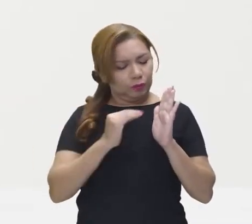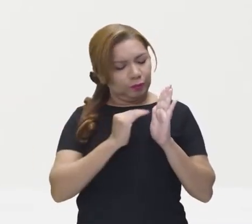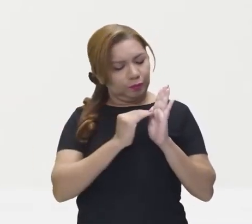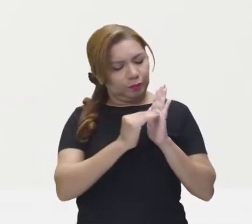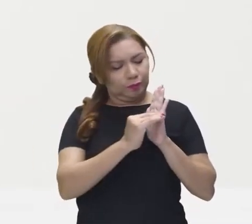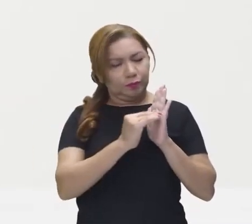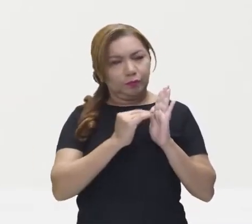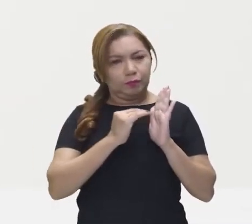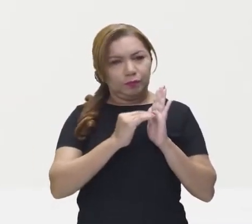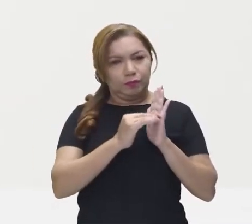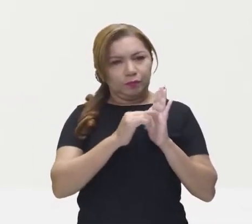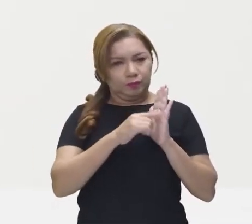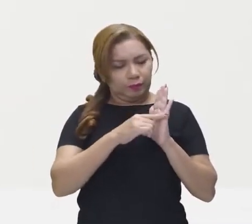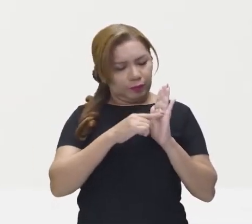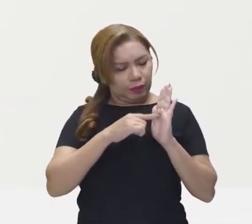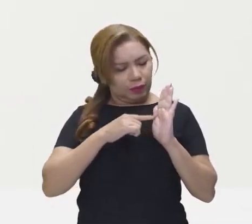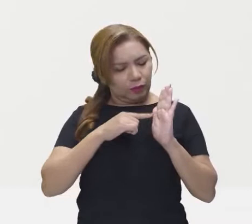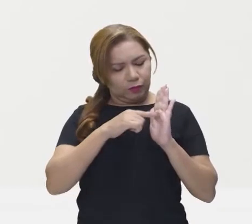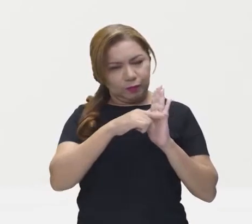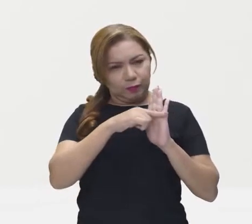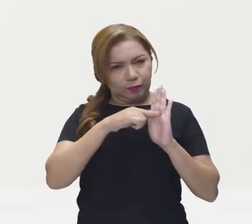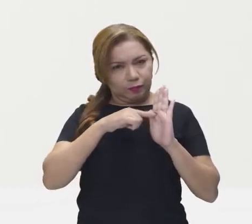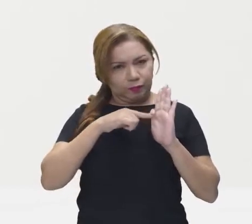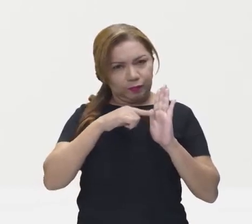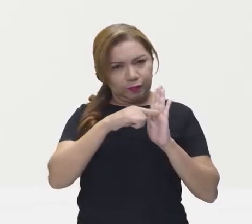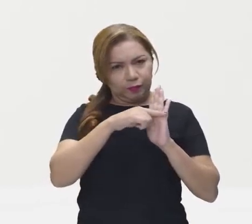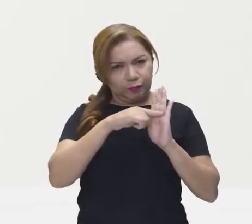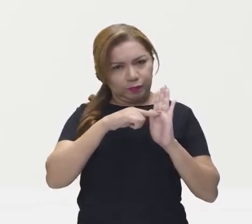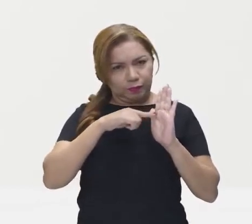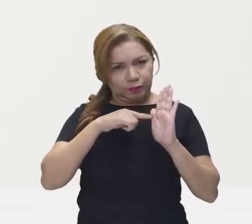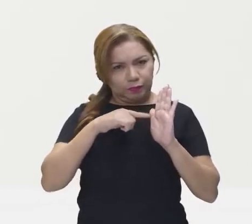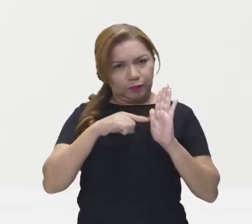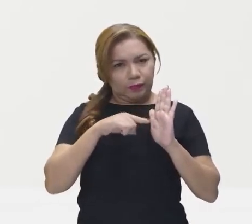na horizontal, ou na,